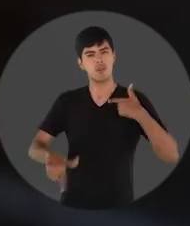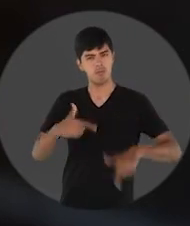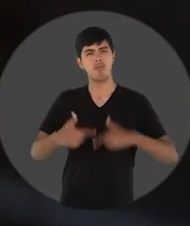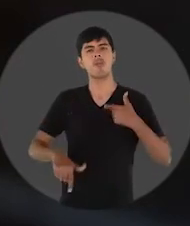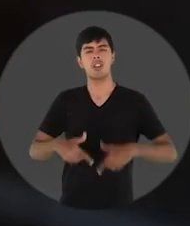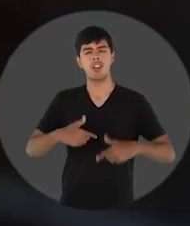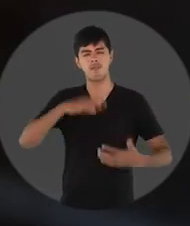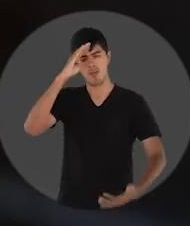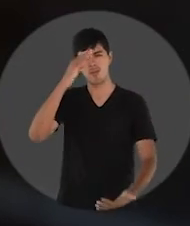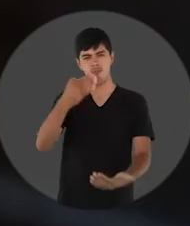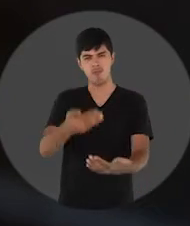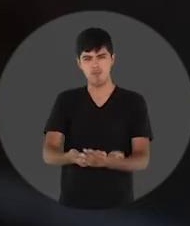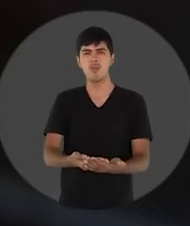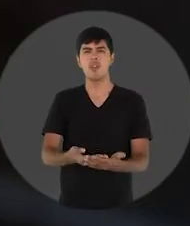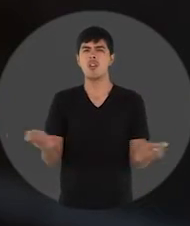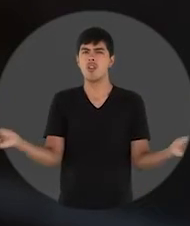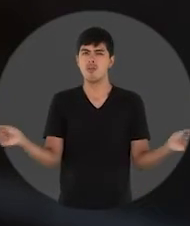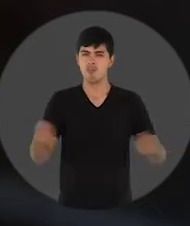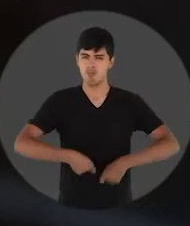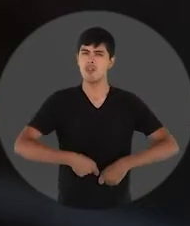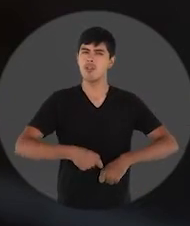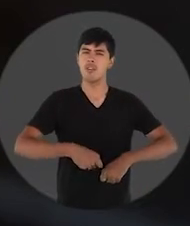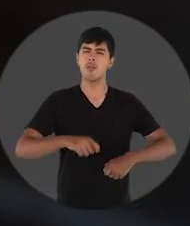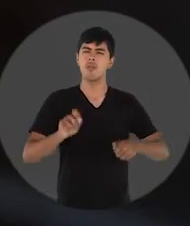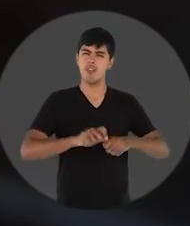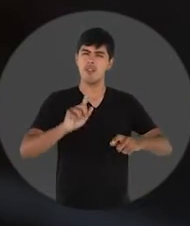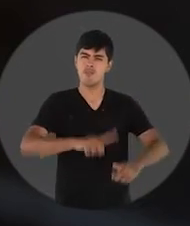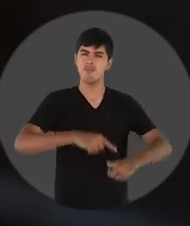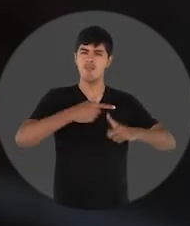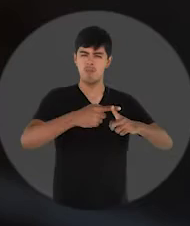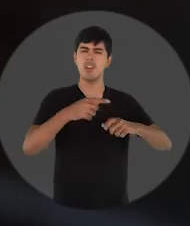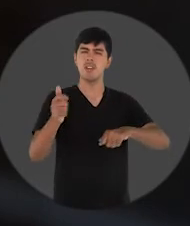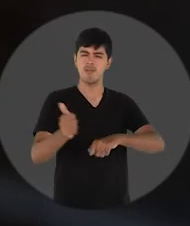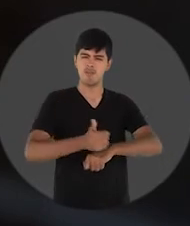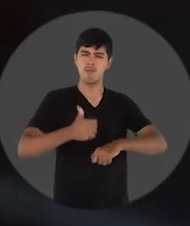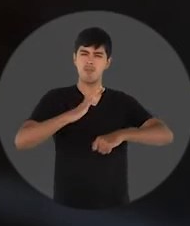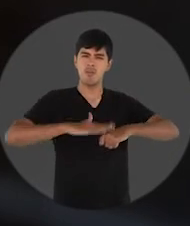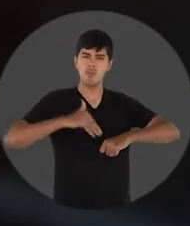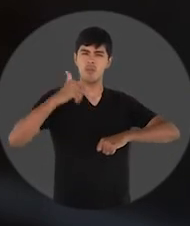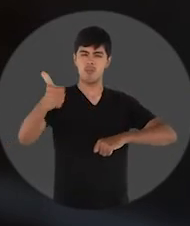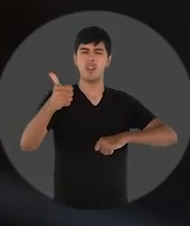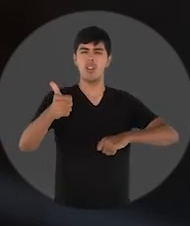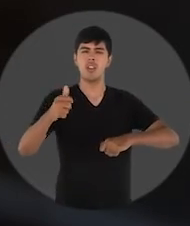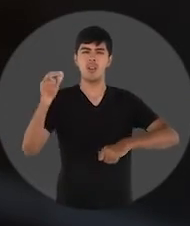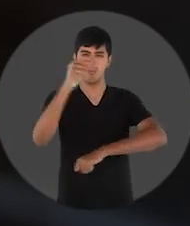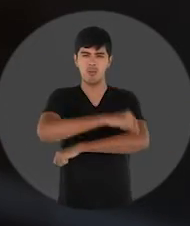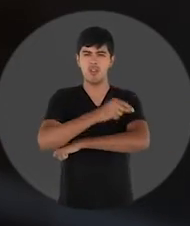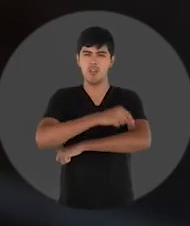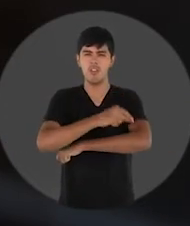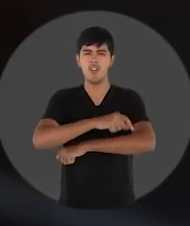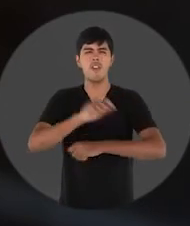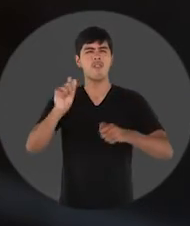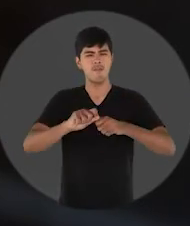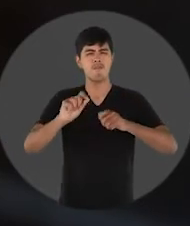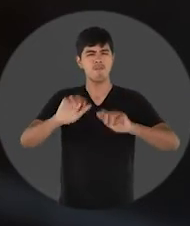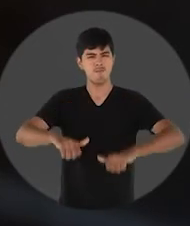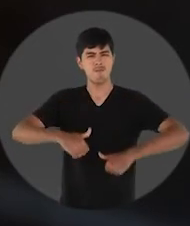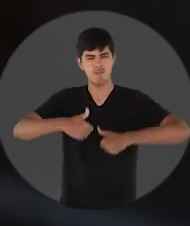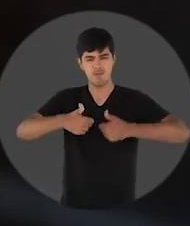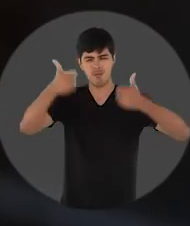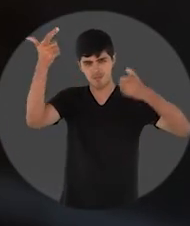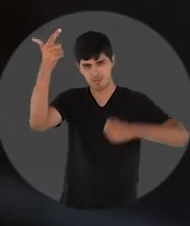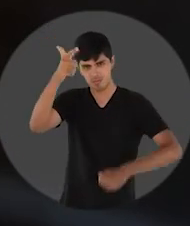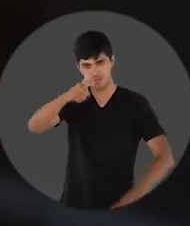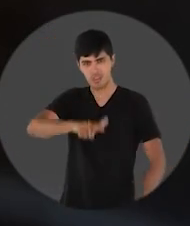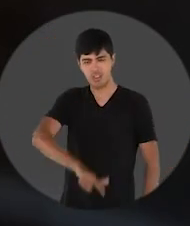trabalho. Além da confiança que podemos fazer mais e melhor. Fazer Mossoró dá mais do que